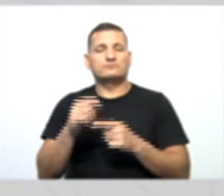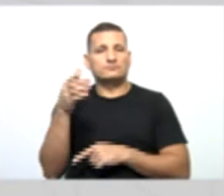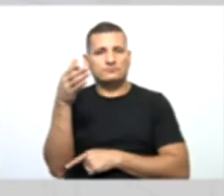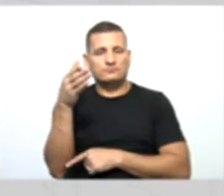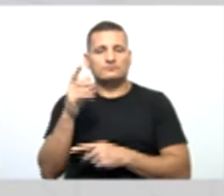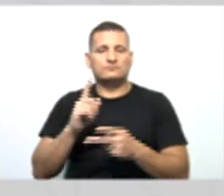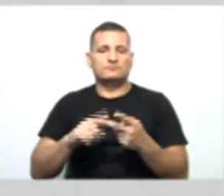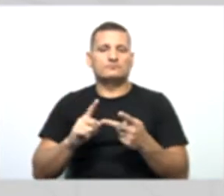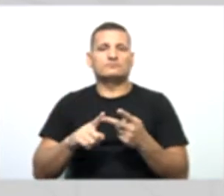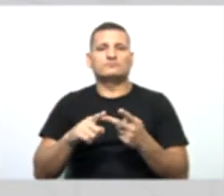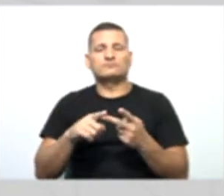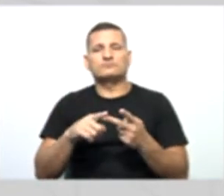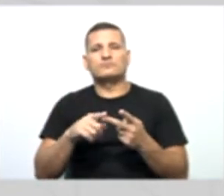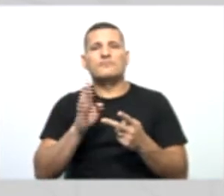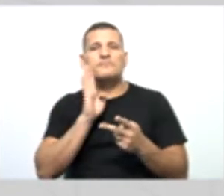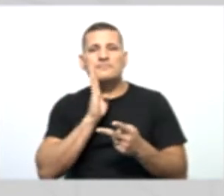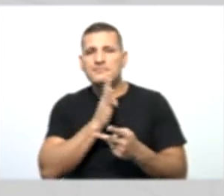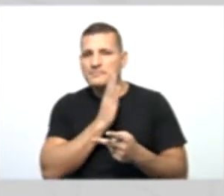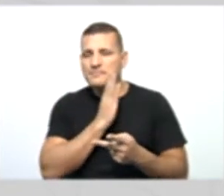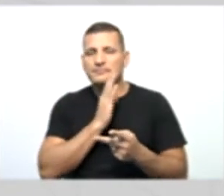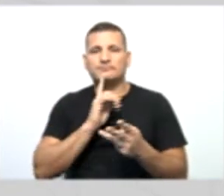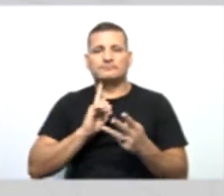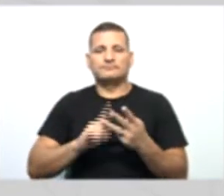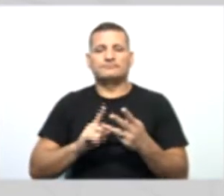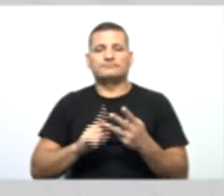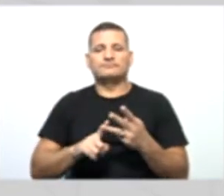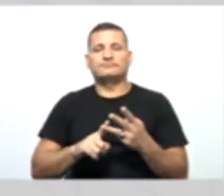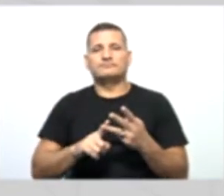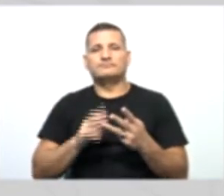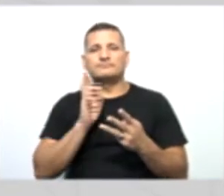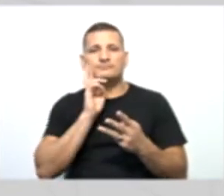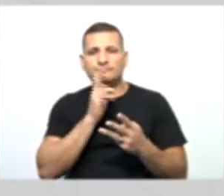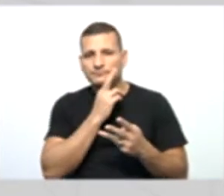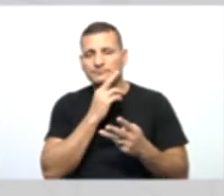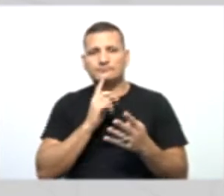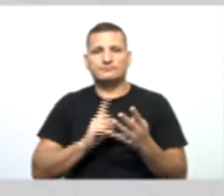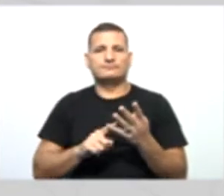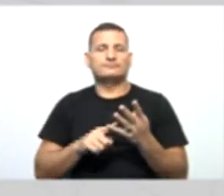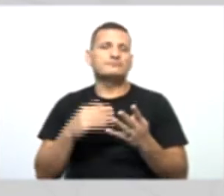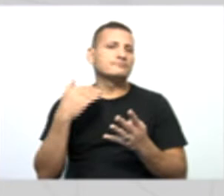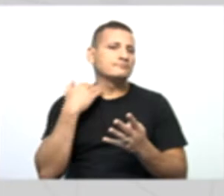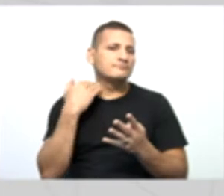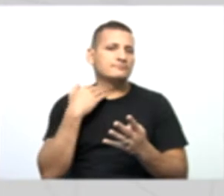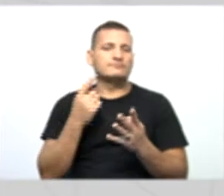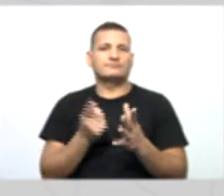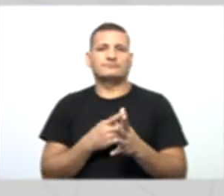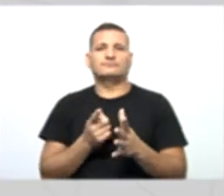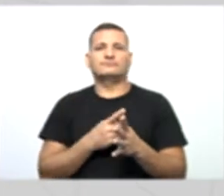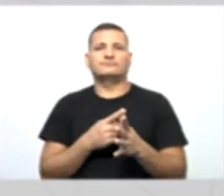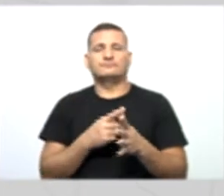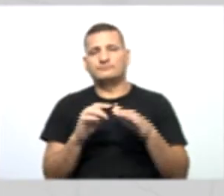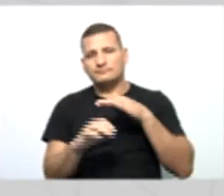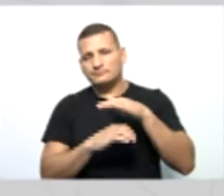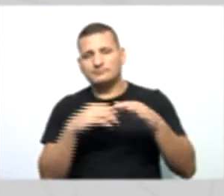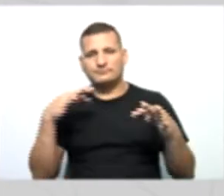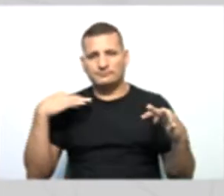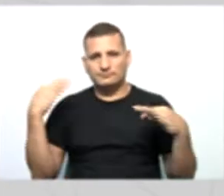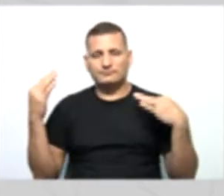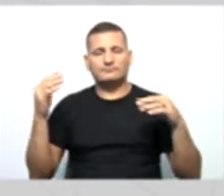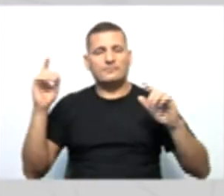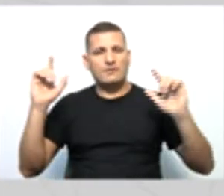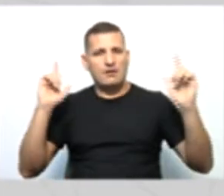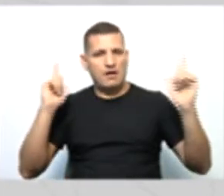pousadas, bares e restaurantes, bancos e agências financeiras, agências de turismos, atividades de